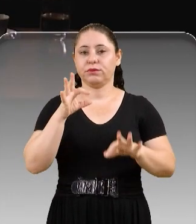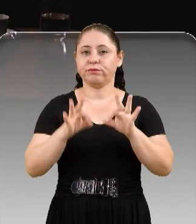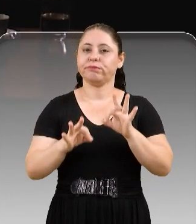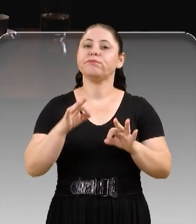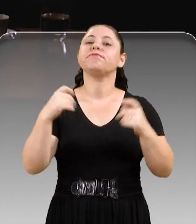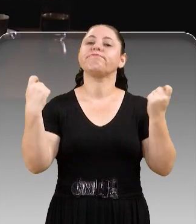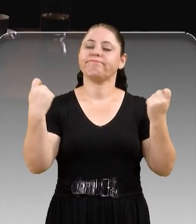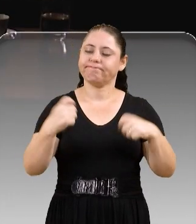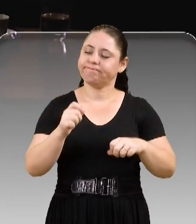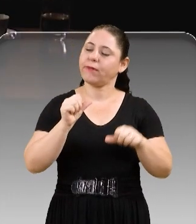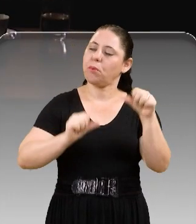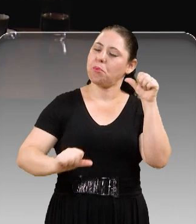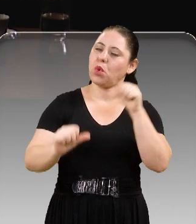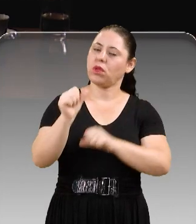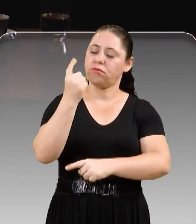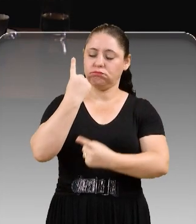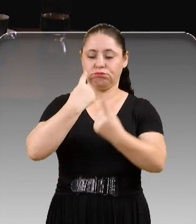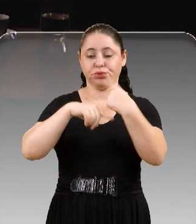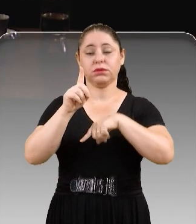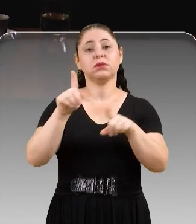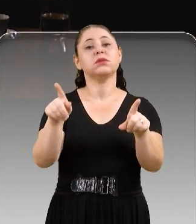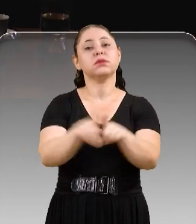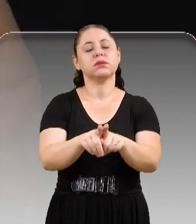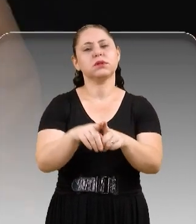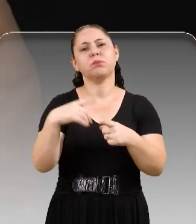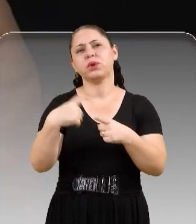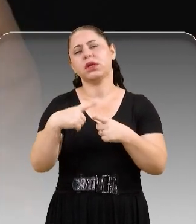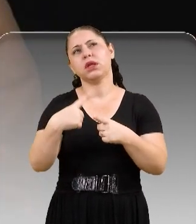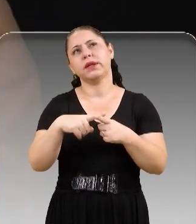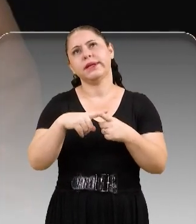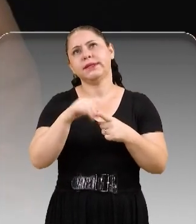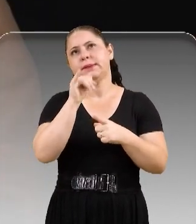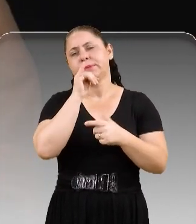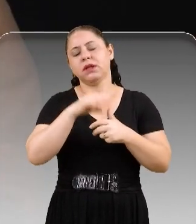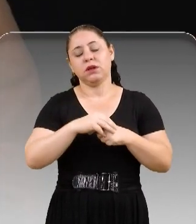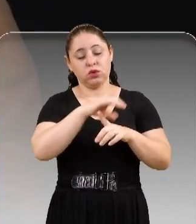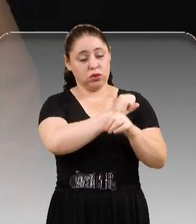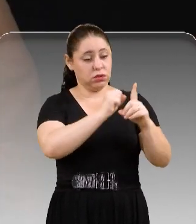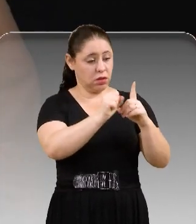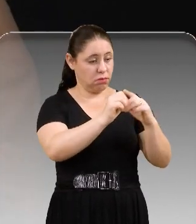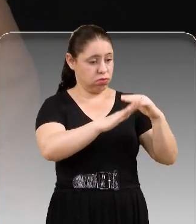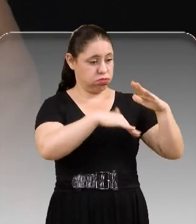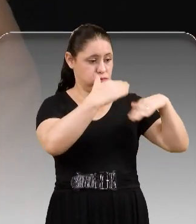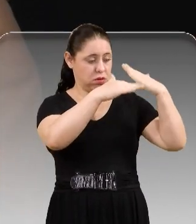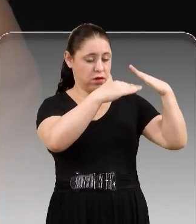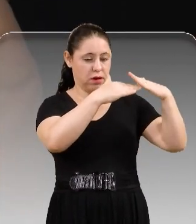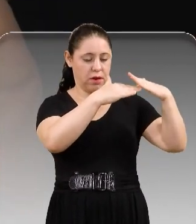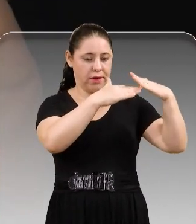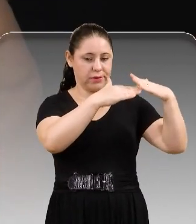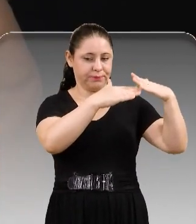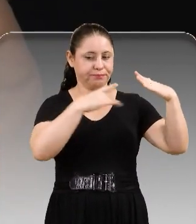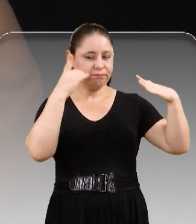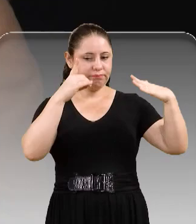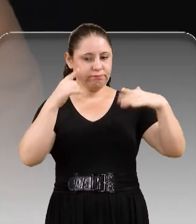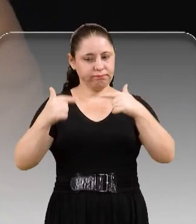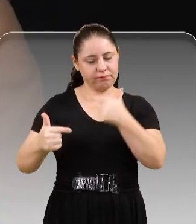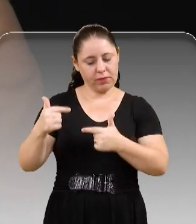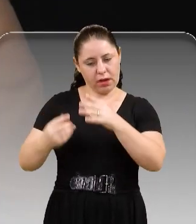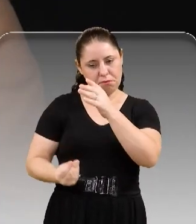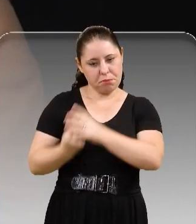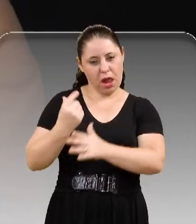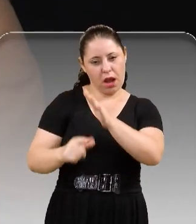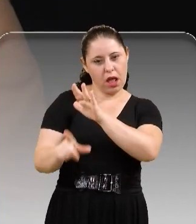questões sociais. Quando a sociedade evolui, o que o parlamento faz? O parlamento edita leis que